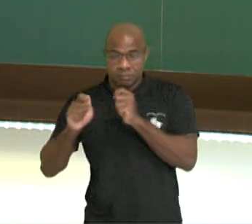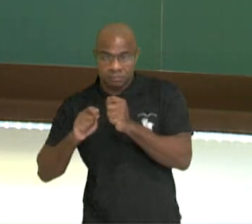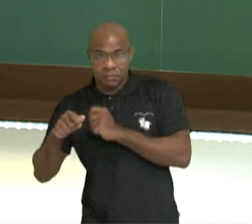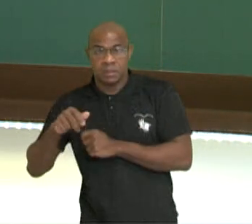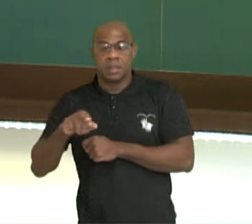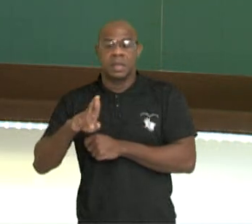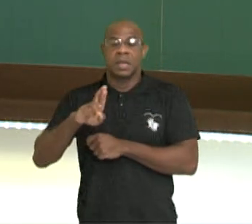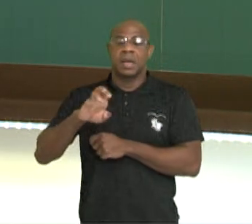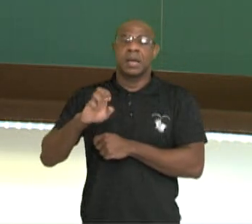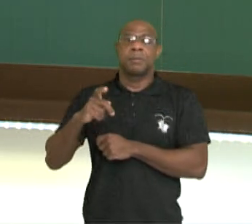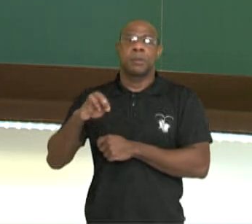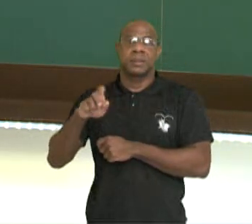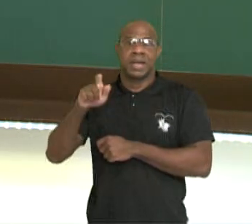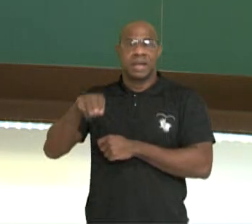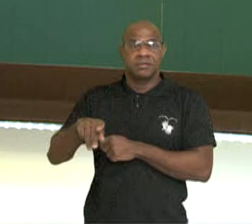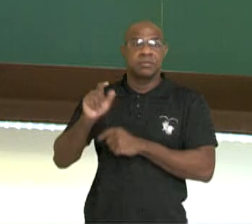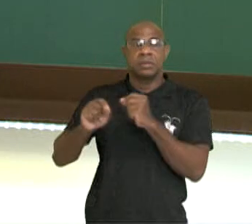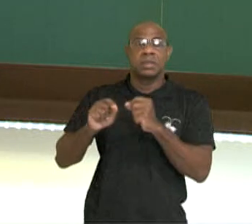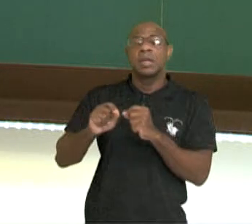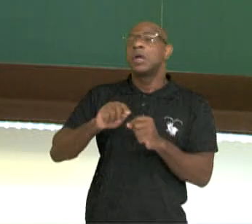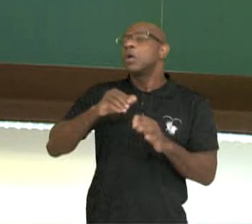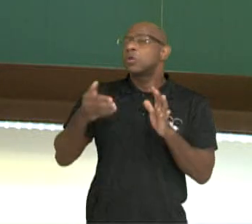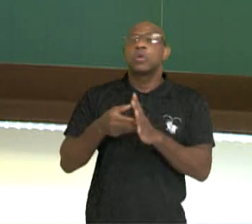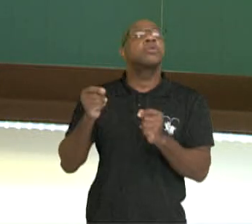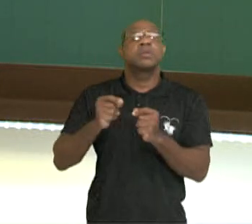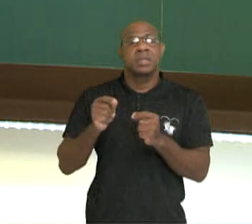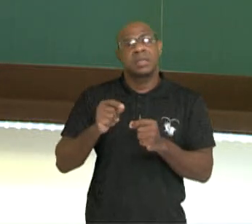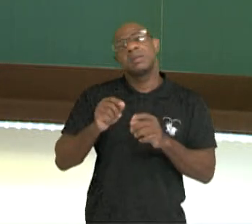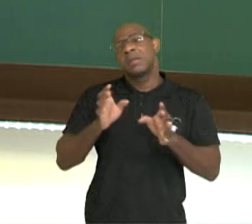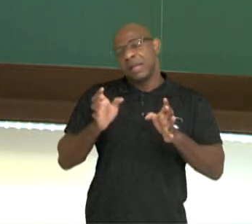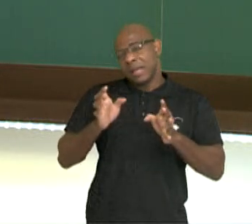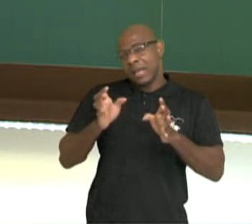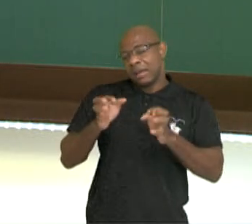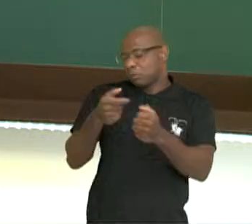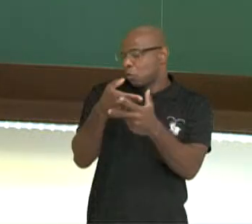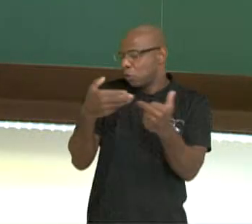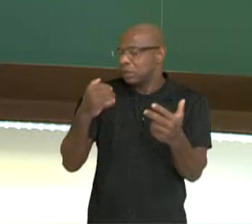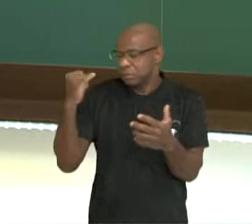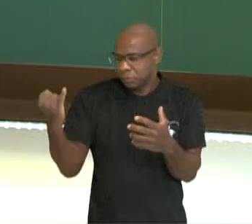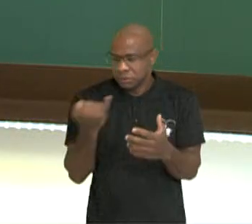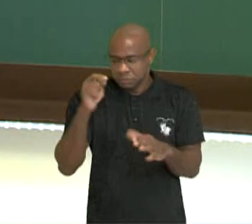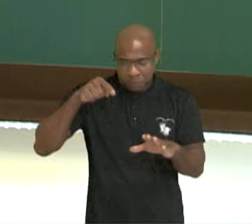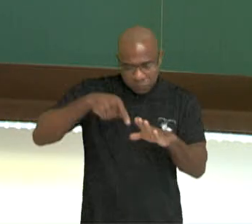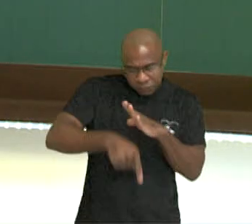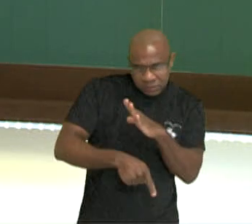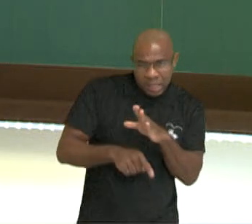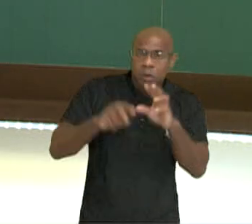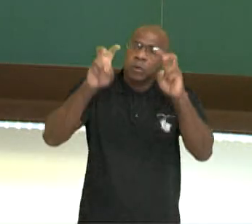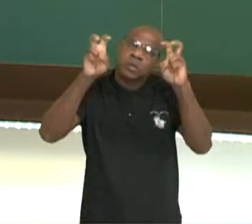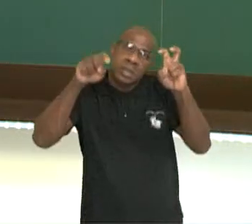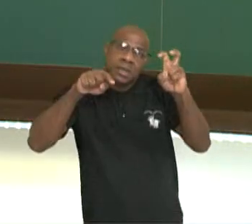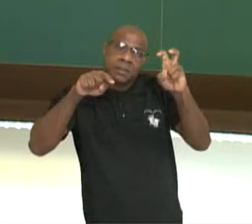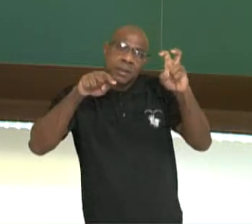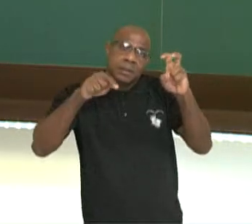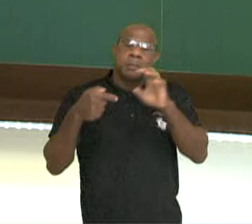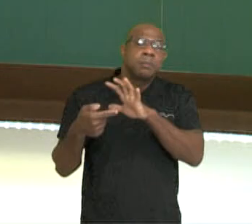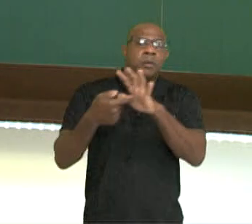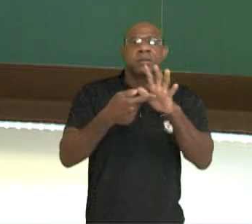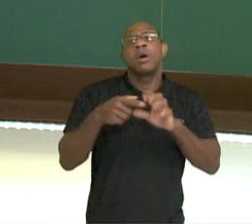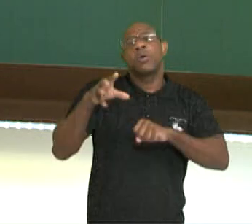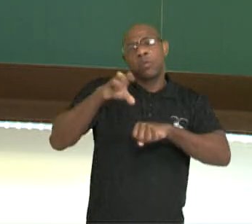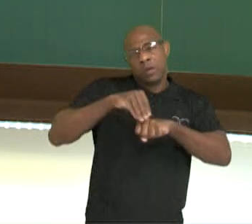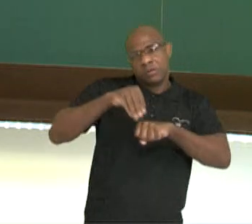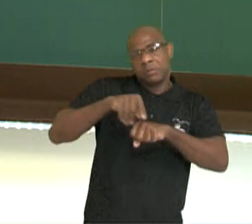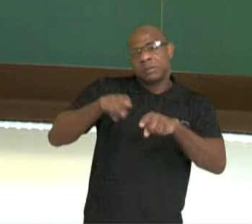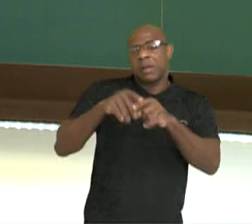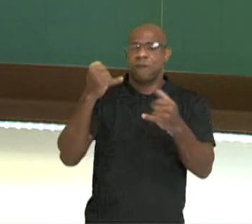Fala, né, todos aqueles elementos que o jornalista achou importante para aprofundar aquele assunto e trazer o conhecimento,